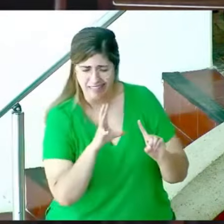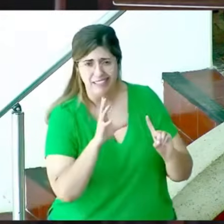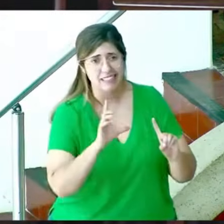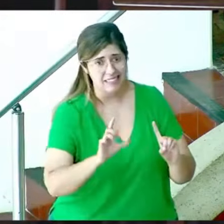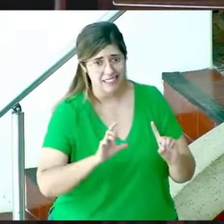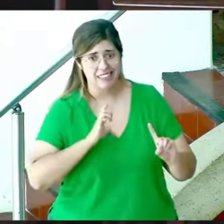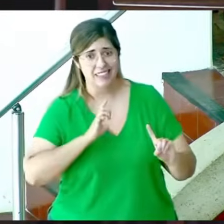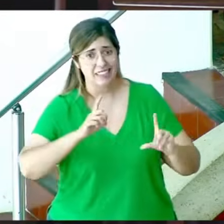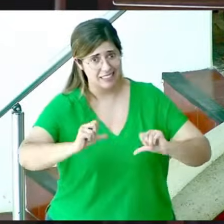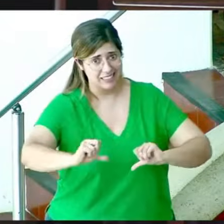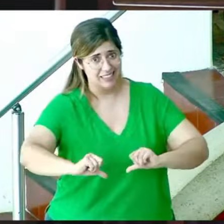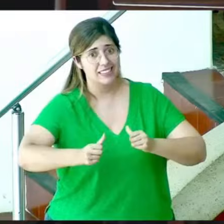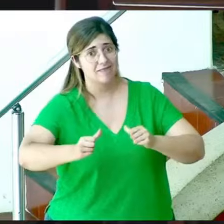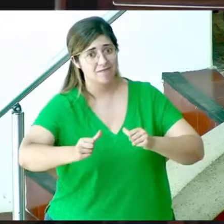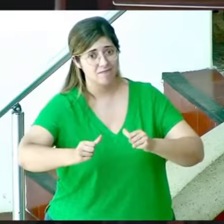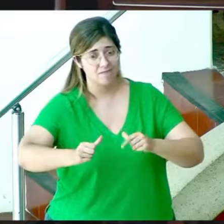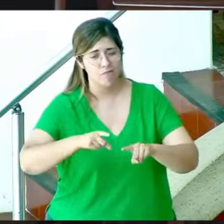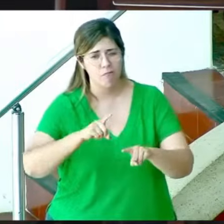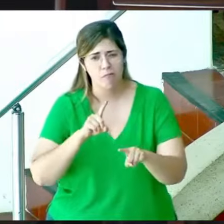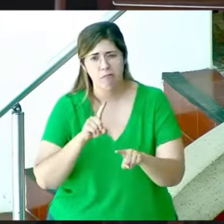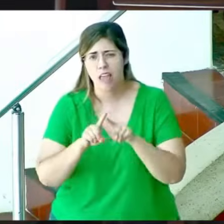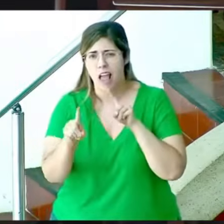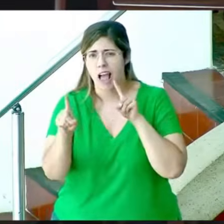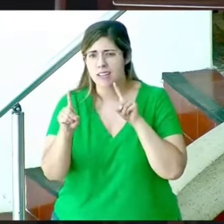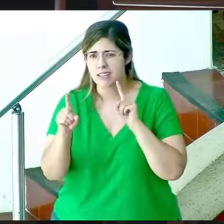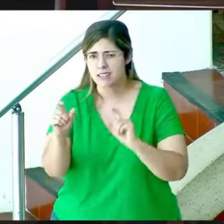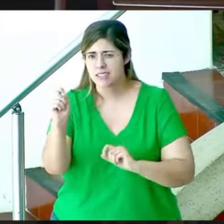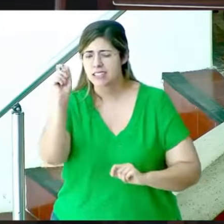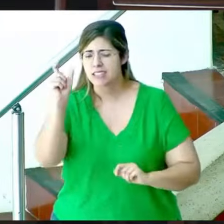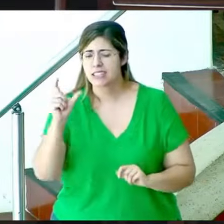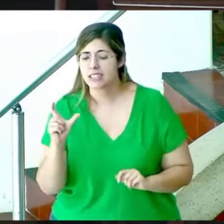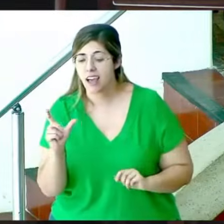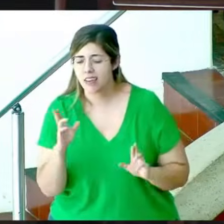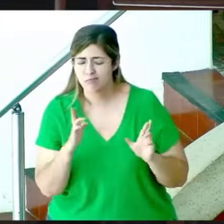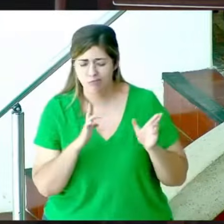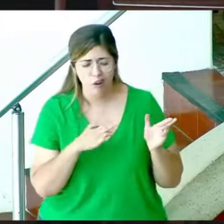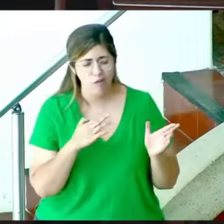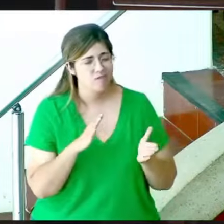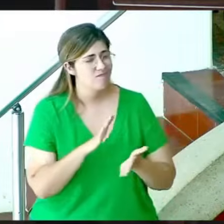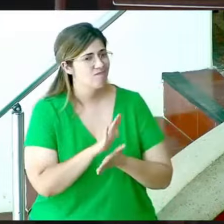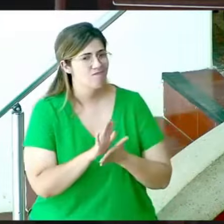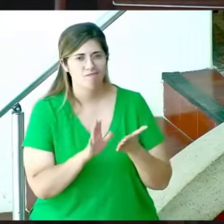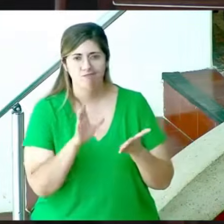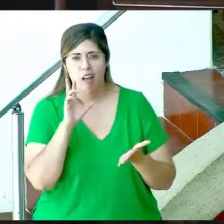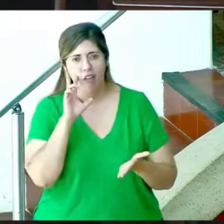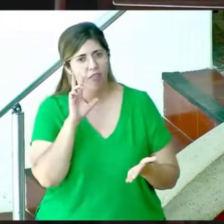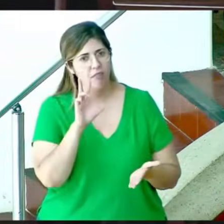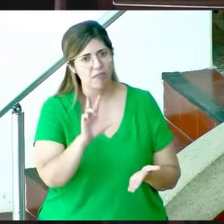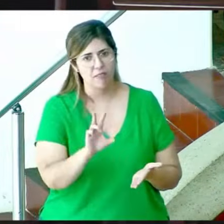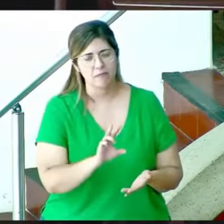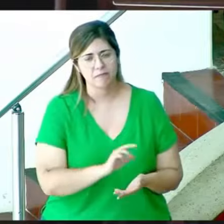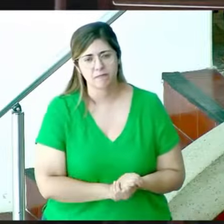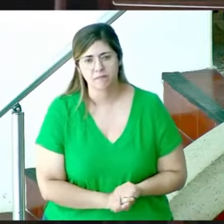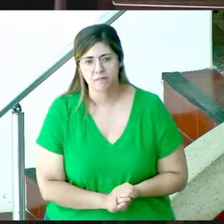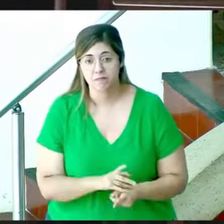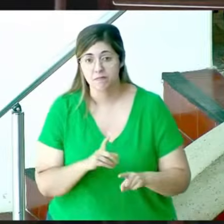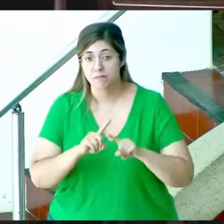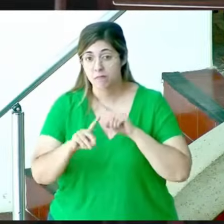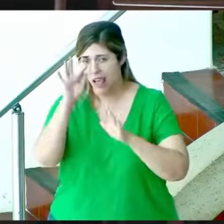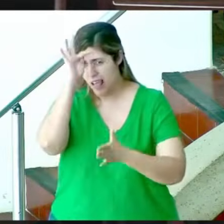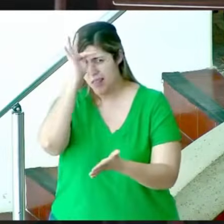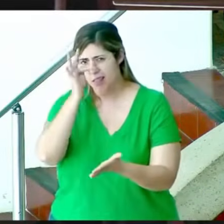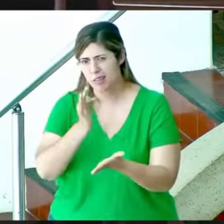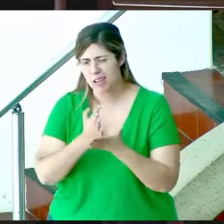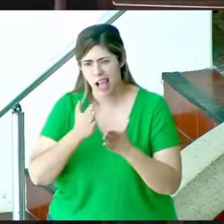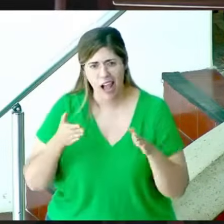para isso. Porque quem dorme não vê. Então, o caminho da fé não é um caminho